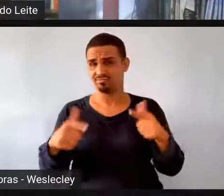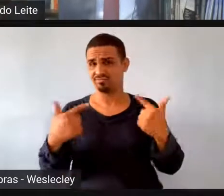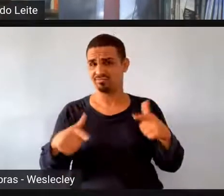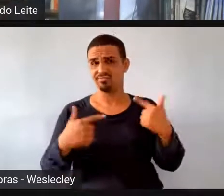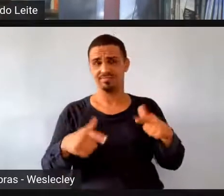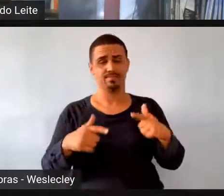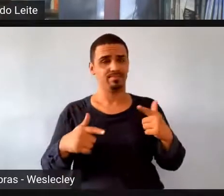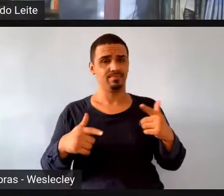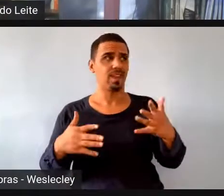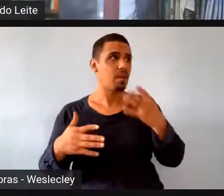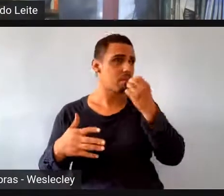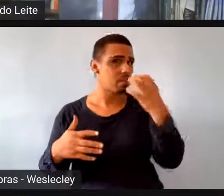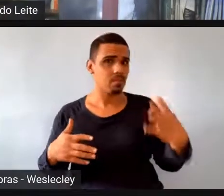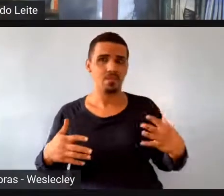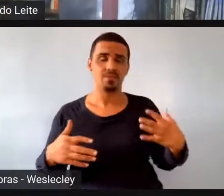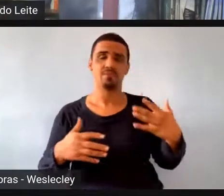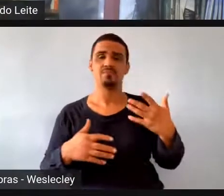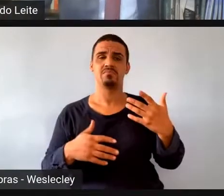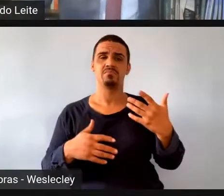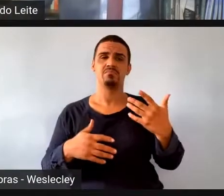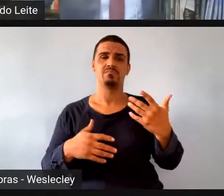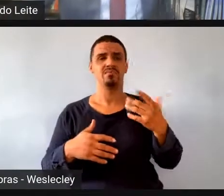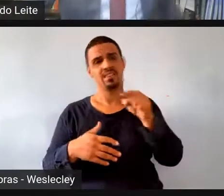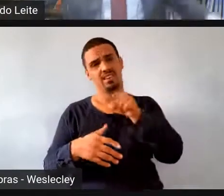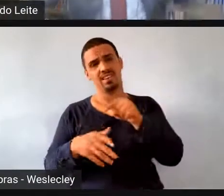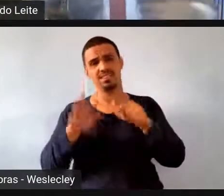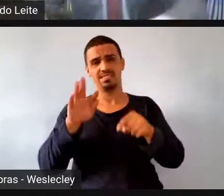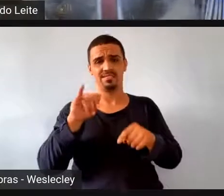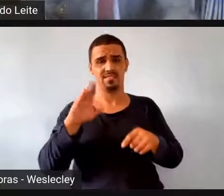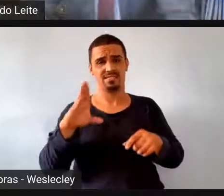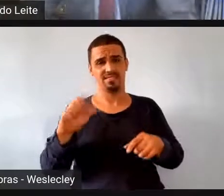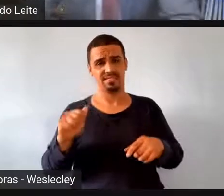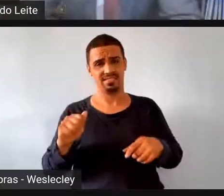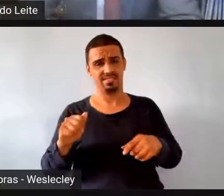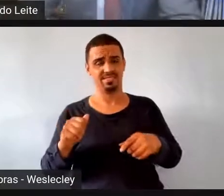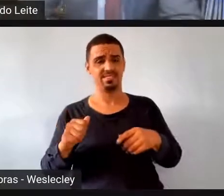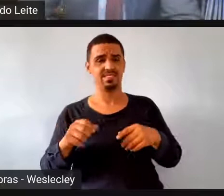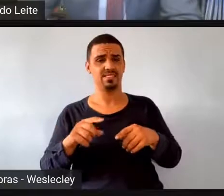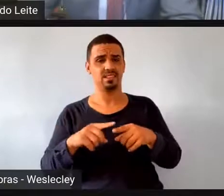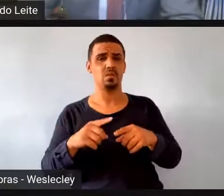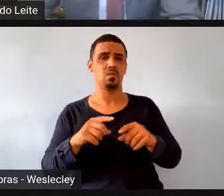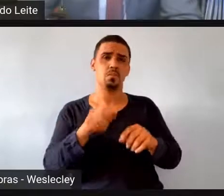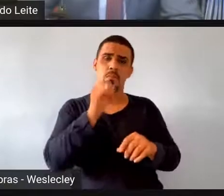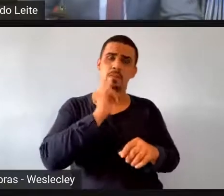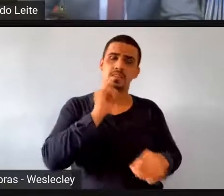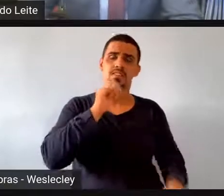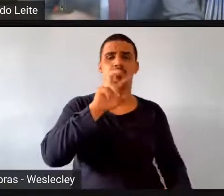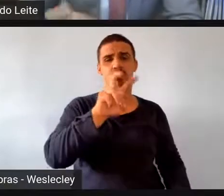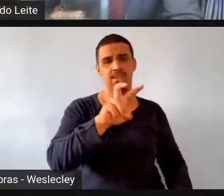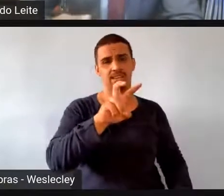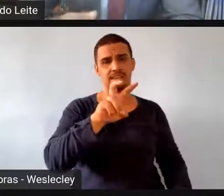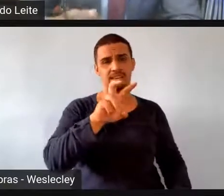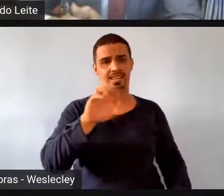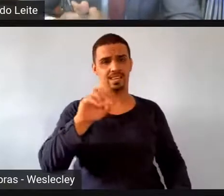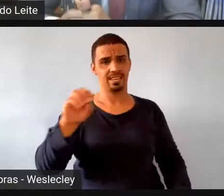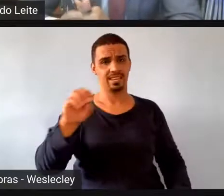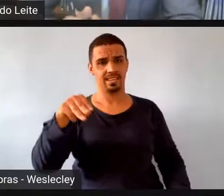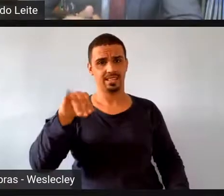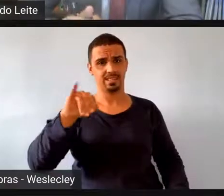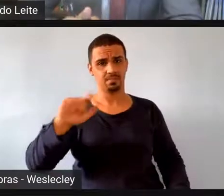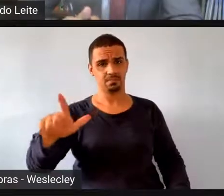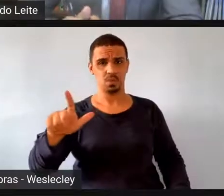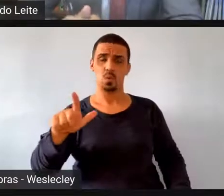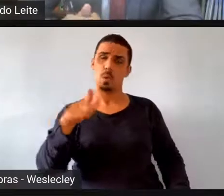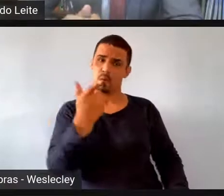ficar no universo de pessoa física, seja 500 mil. 500 mil é um valor assim que, fora